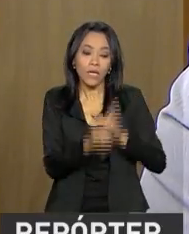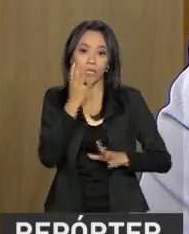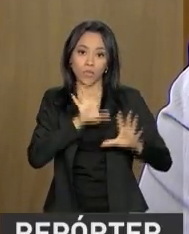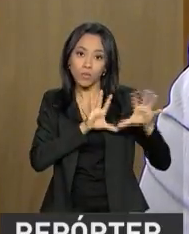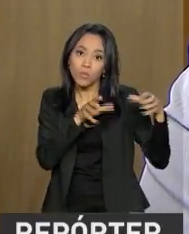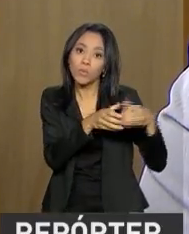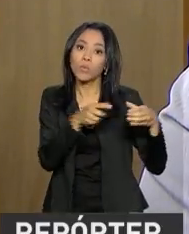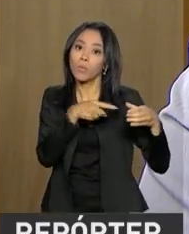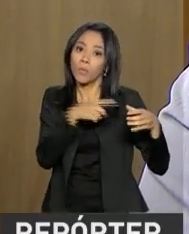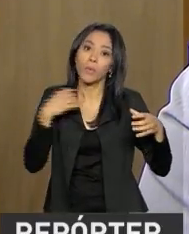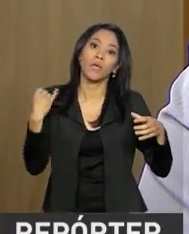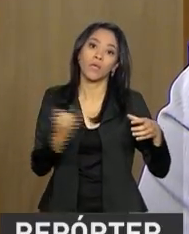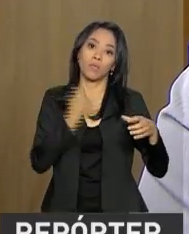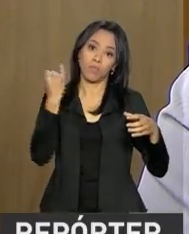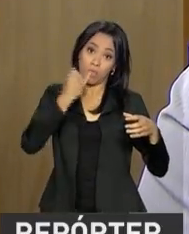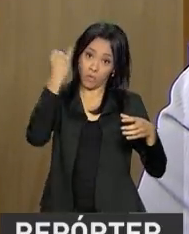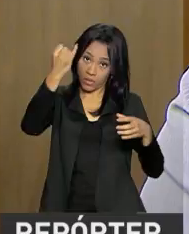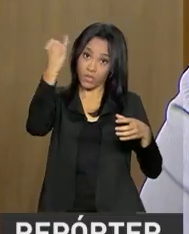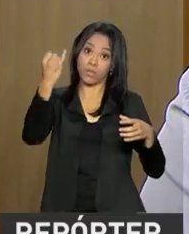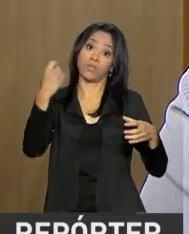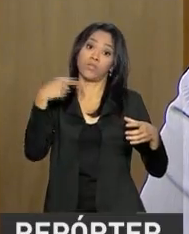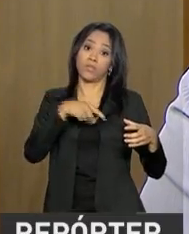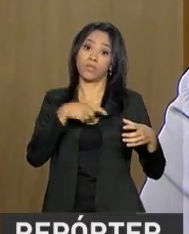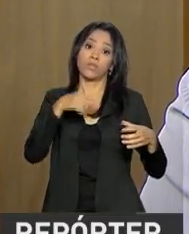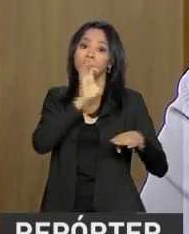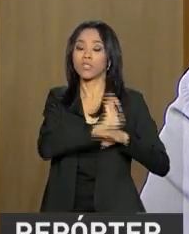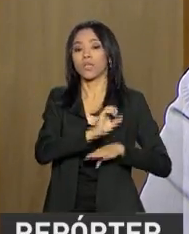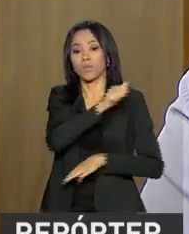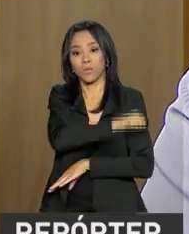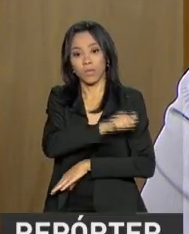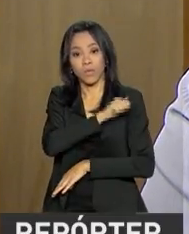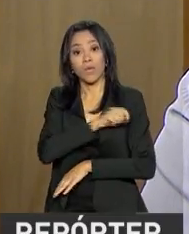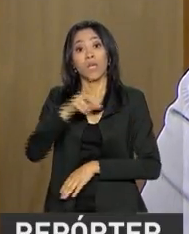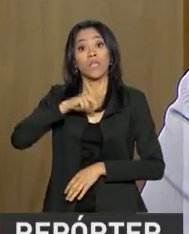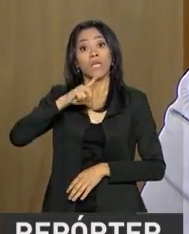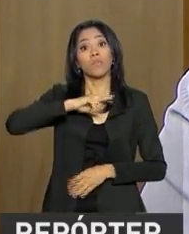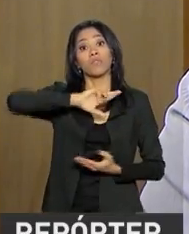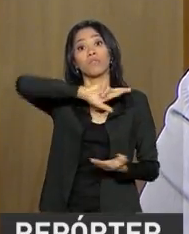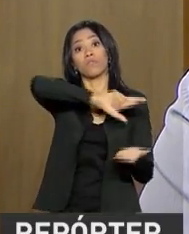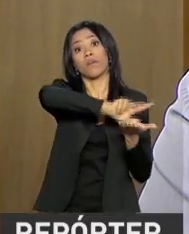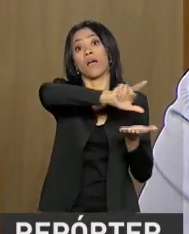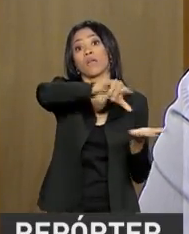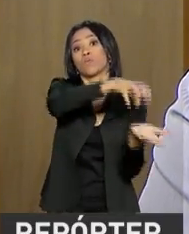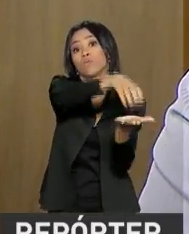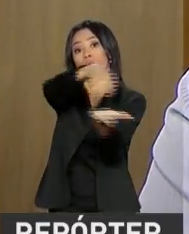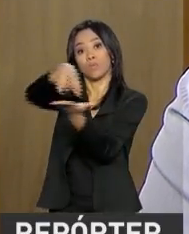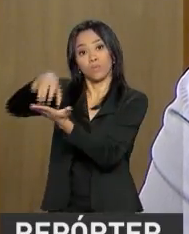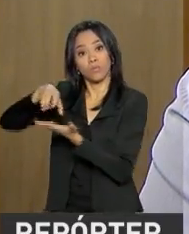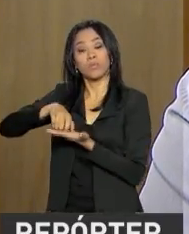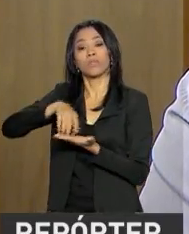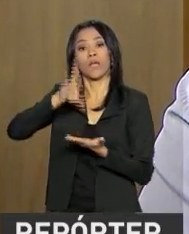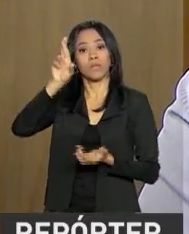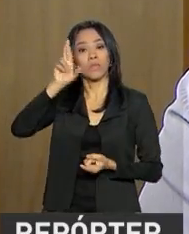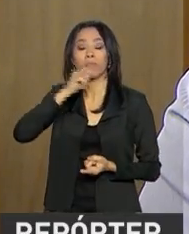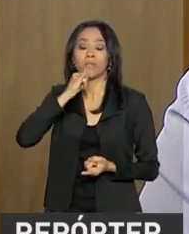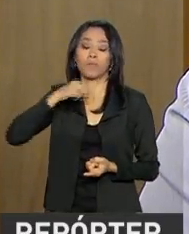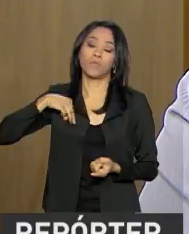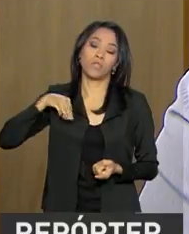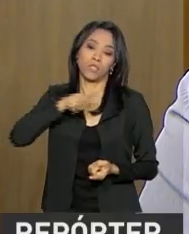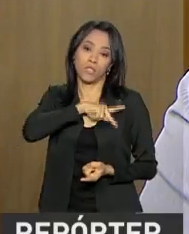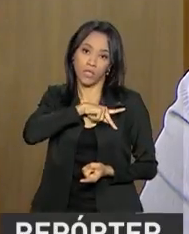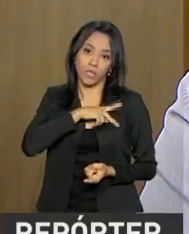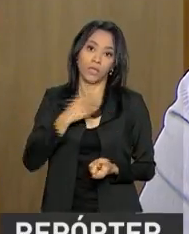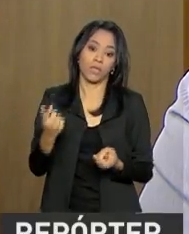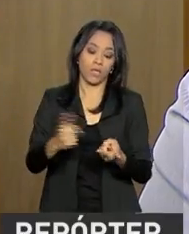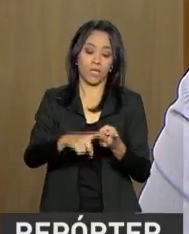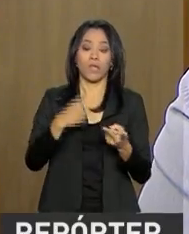durante a intervenção no rio de janeiro nós teremos vários organismos e órgãos responsáveis como ministério público defensoria